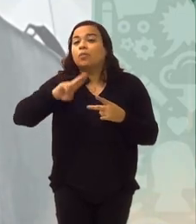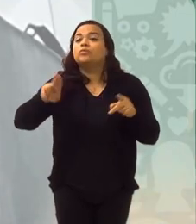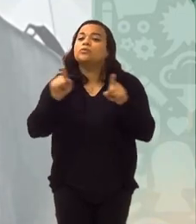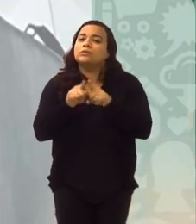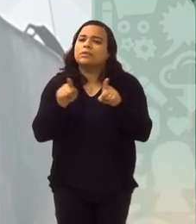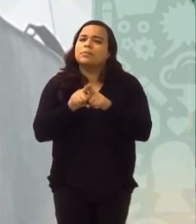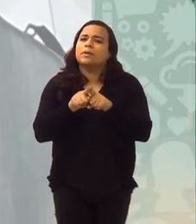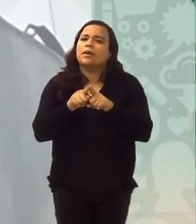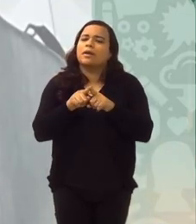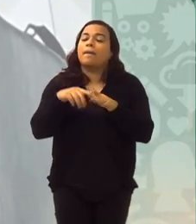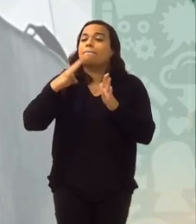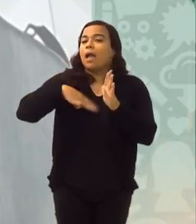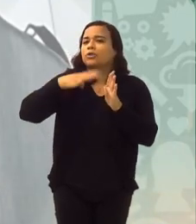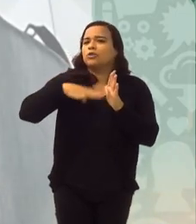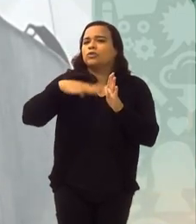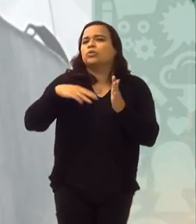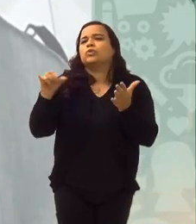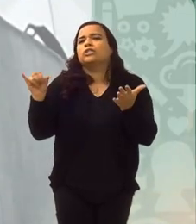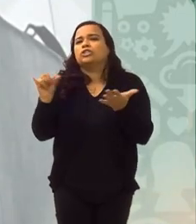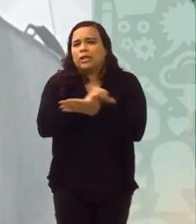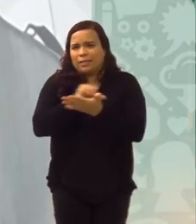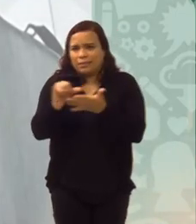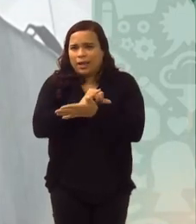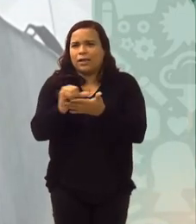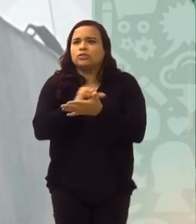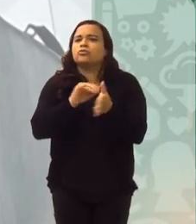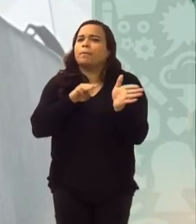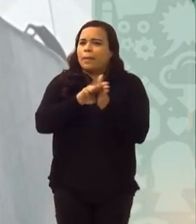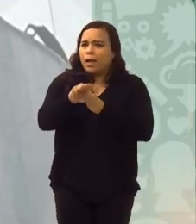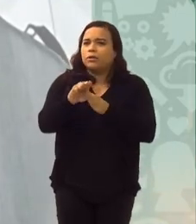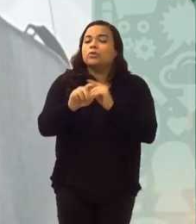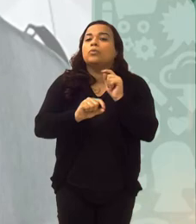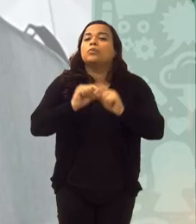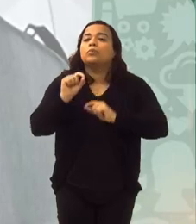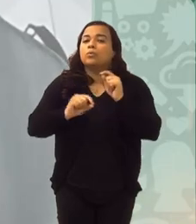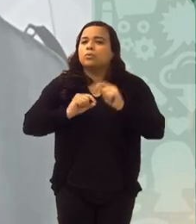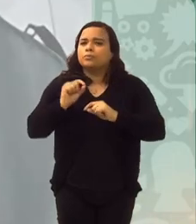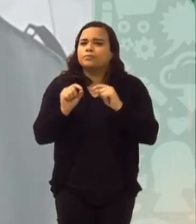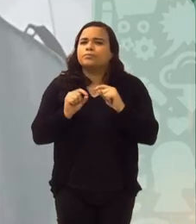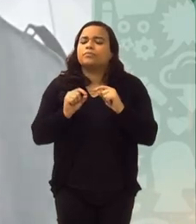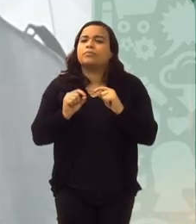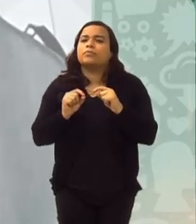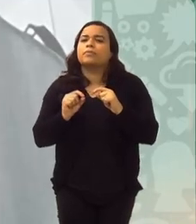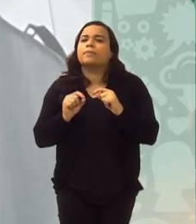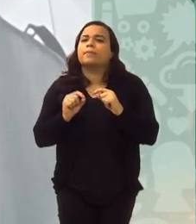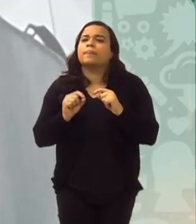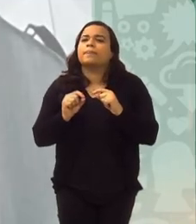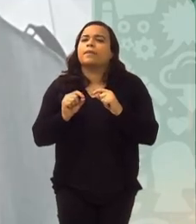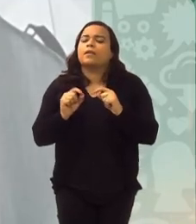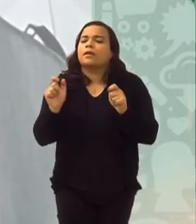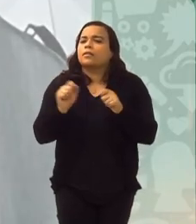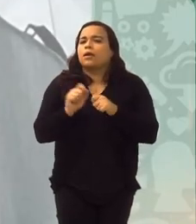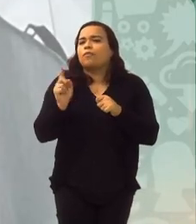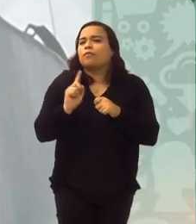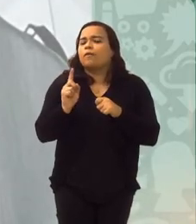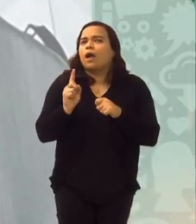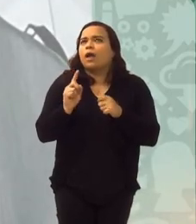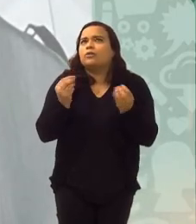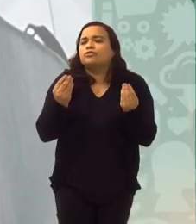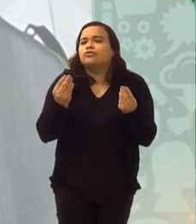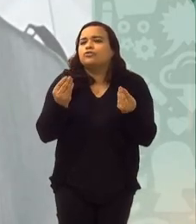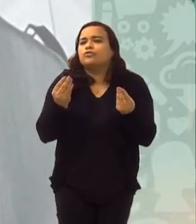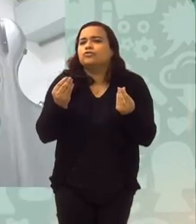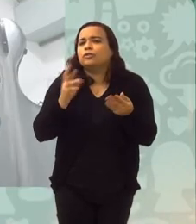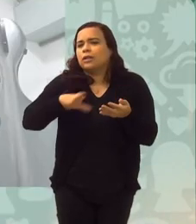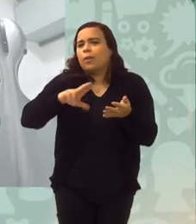mesalira. Eu utilizo também um método como estratégia metodológica que não, ele, assim, basicamente ele não